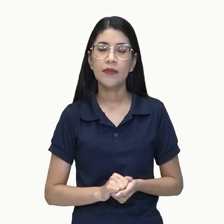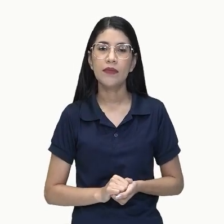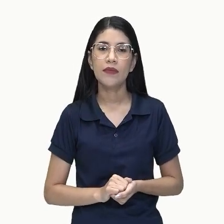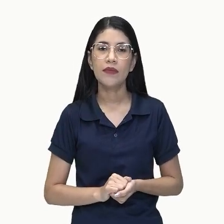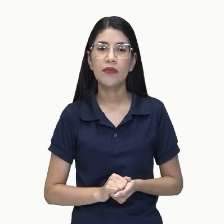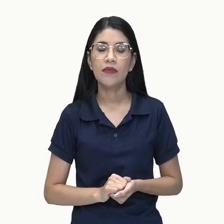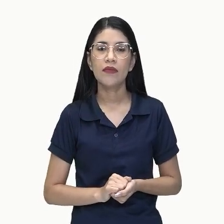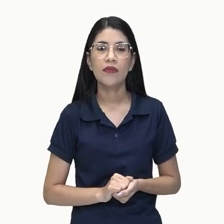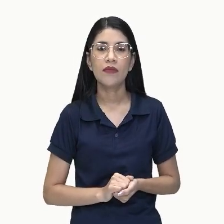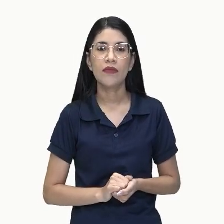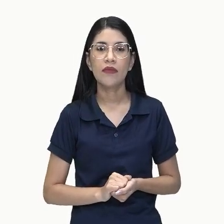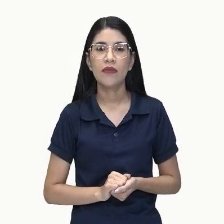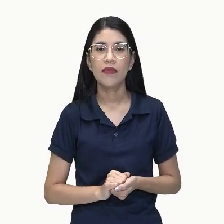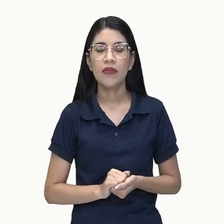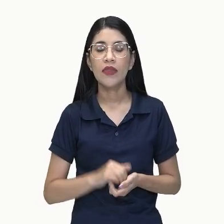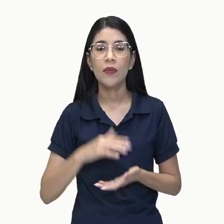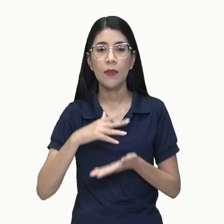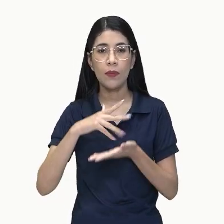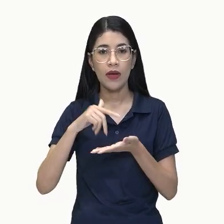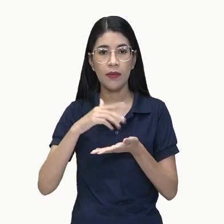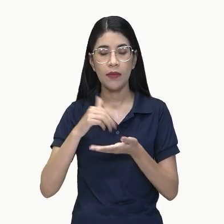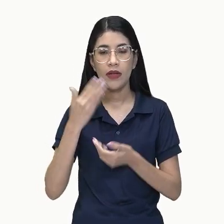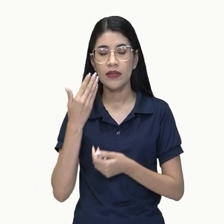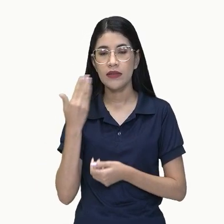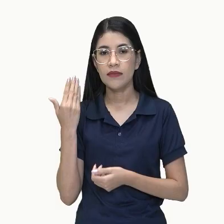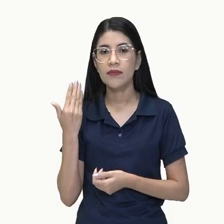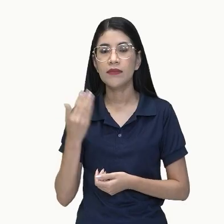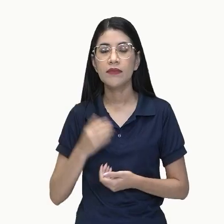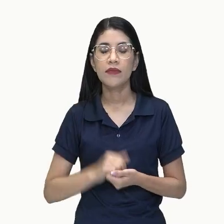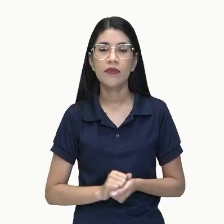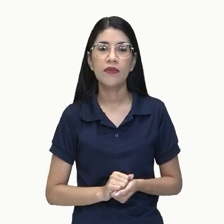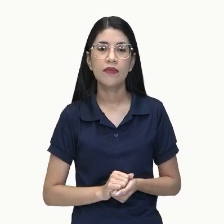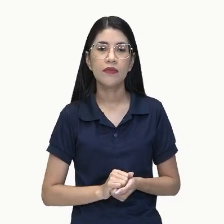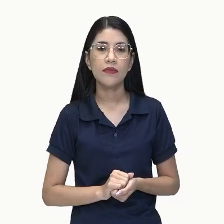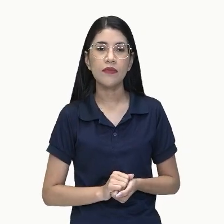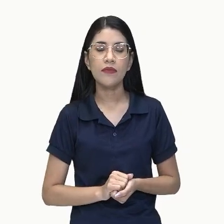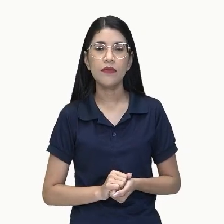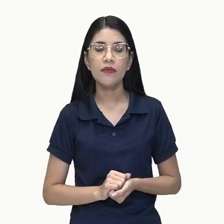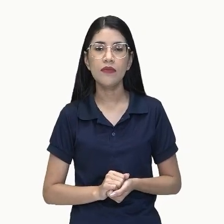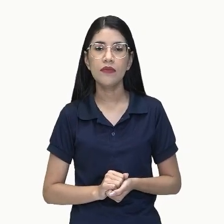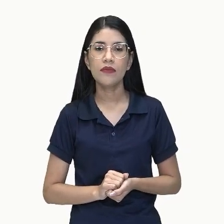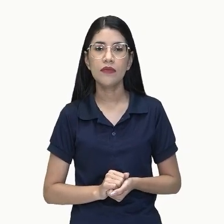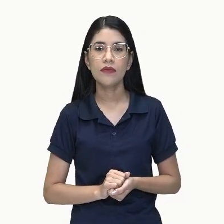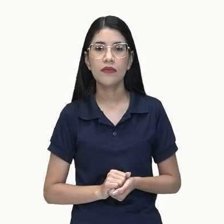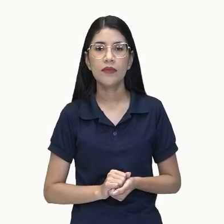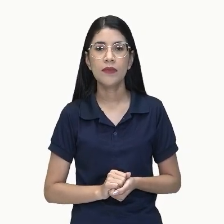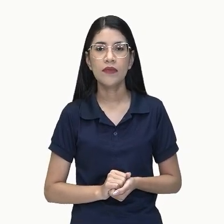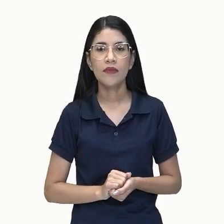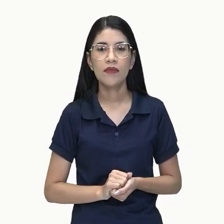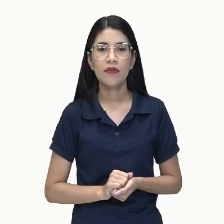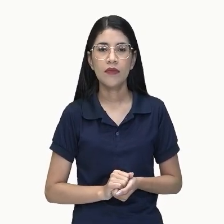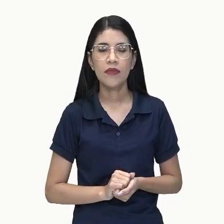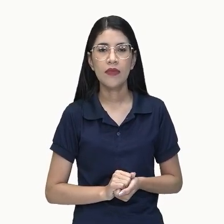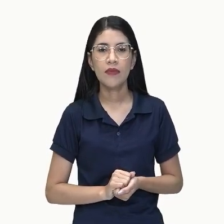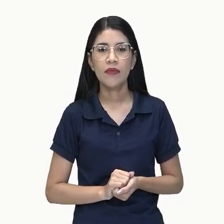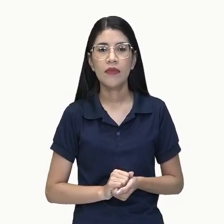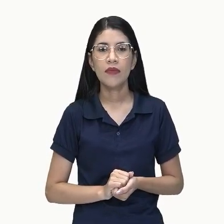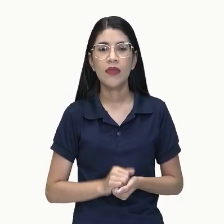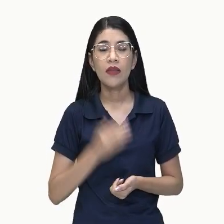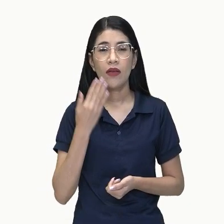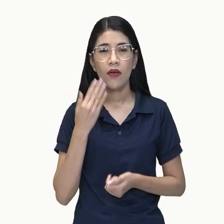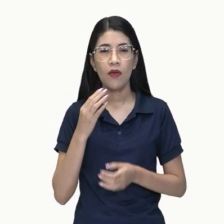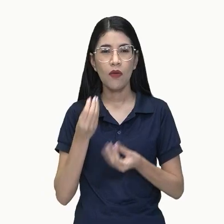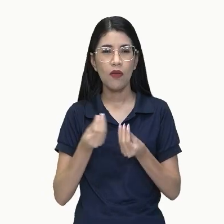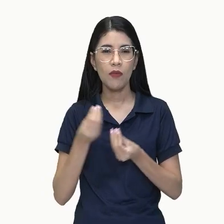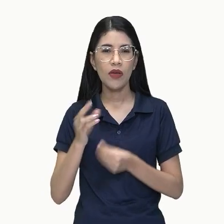temos aqui as bases, tá? Uma base tem NOx +2, aí olha como eu coloco o